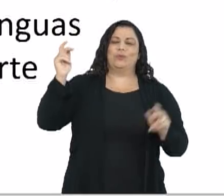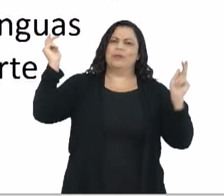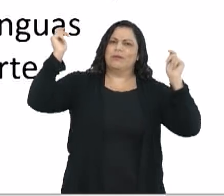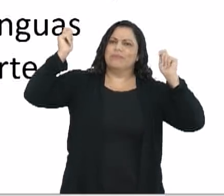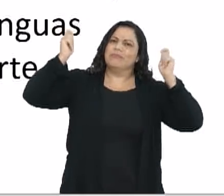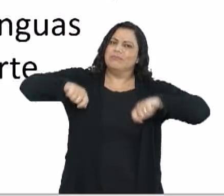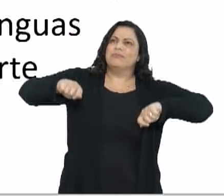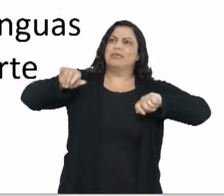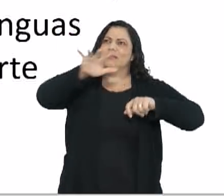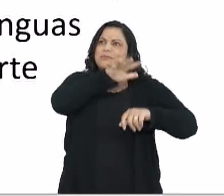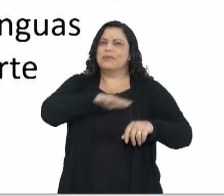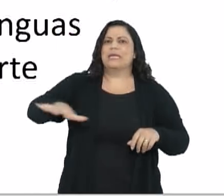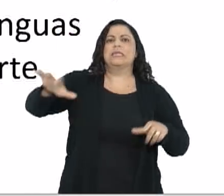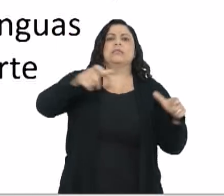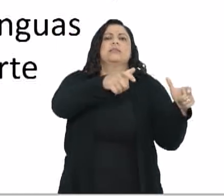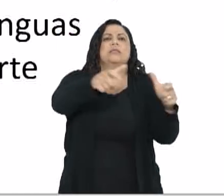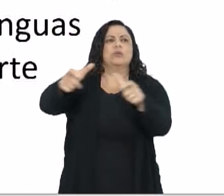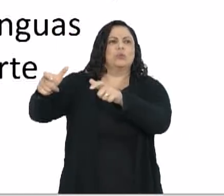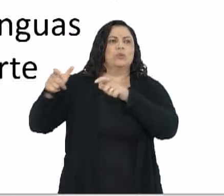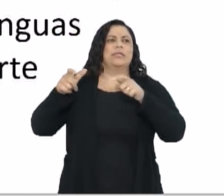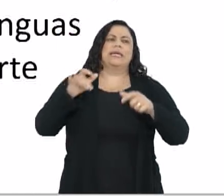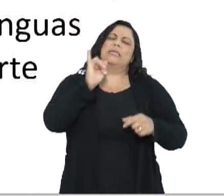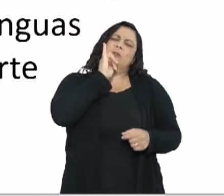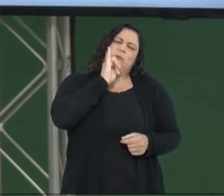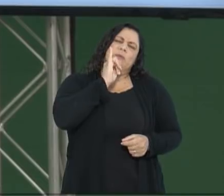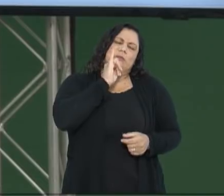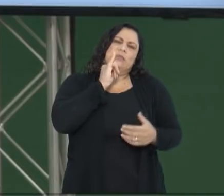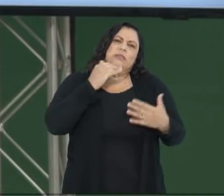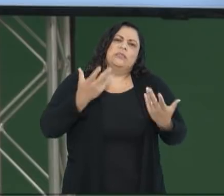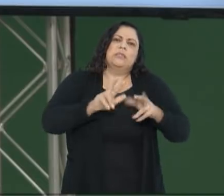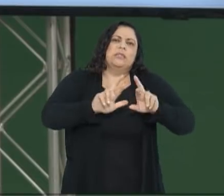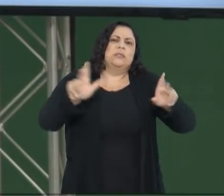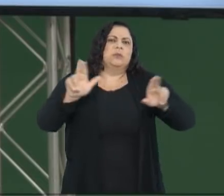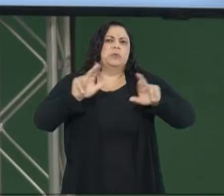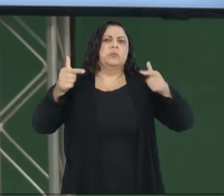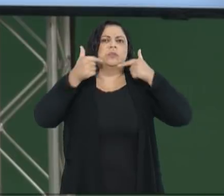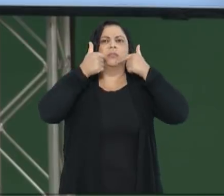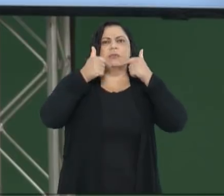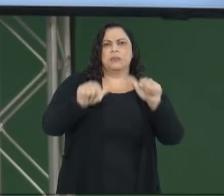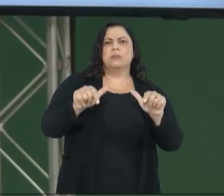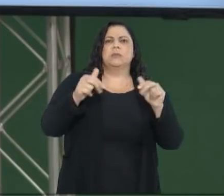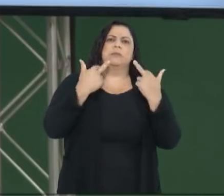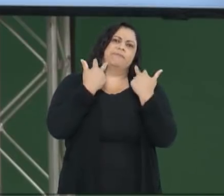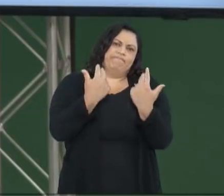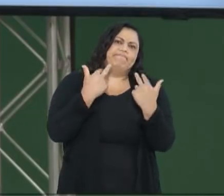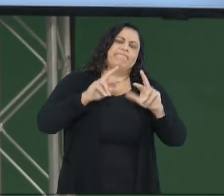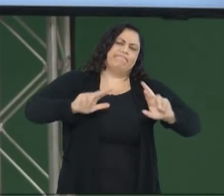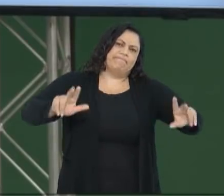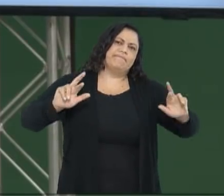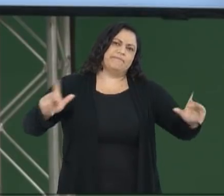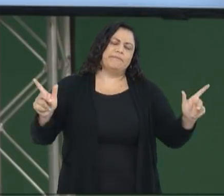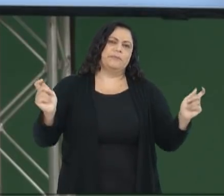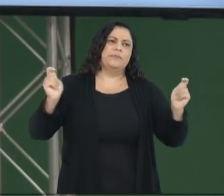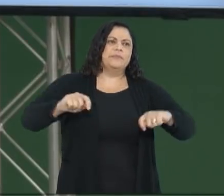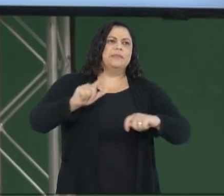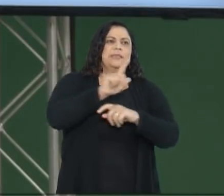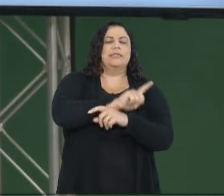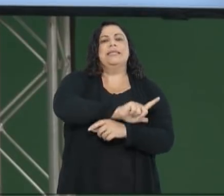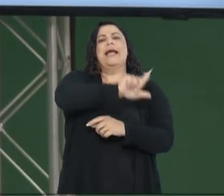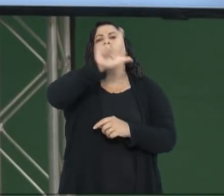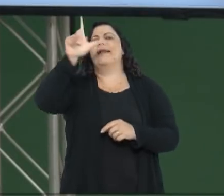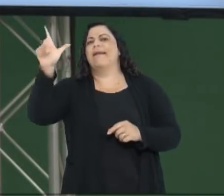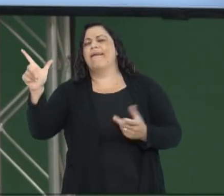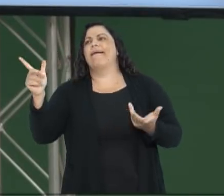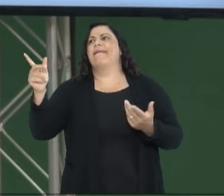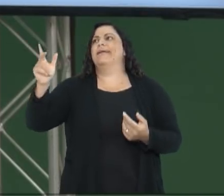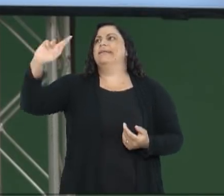né? Aqui tem alguns exemplos das diferenças linguísticas, né? Na parte leste nós vamos ter as línguas